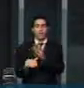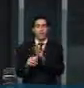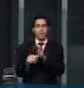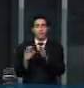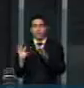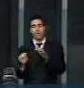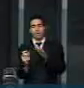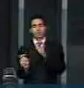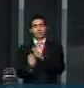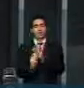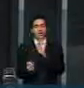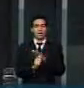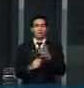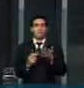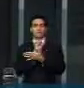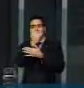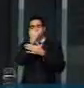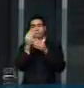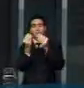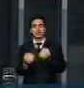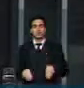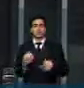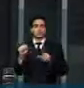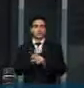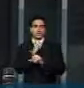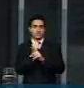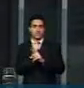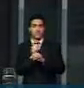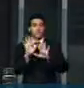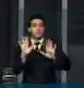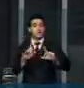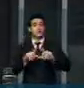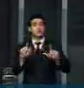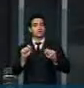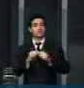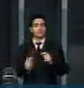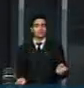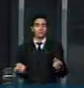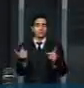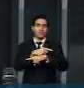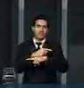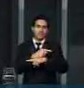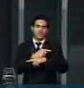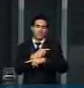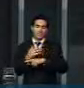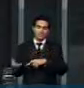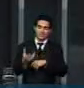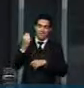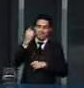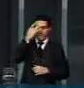trazendo prejuízo à sociedade, mas fazendo o contrário, resgatando vidas,